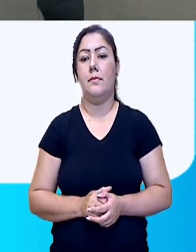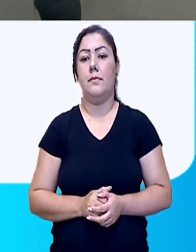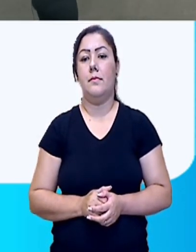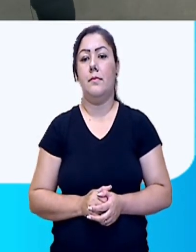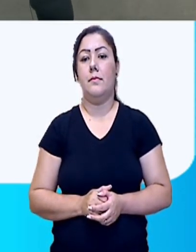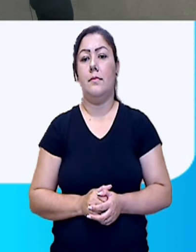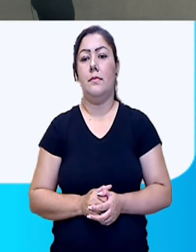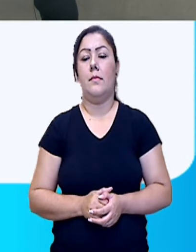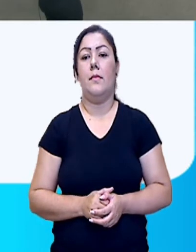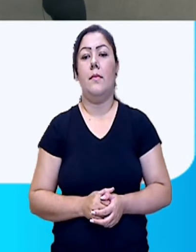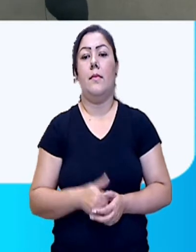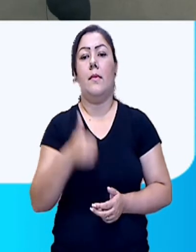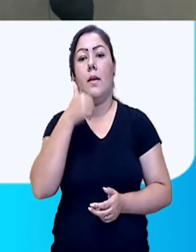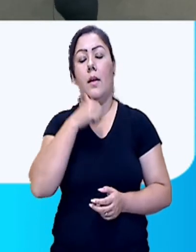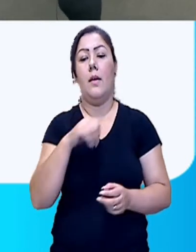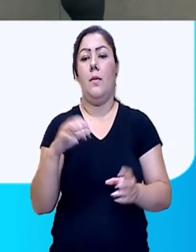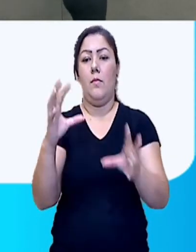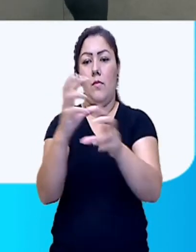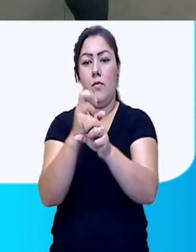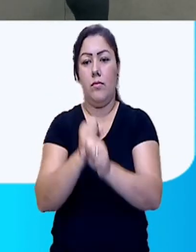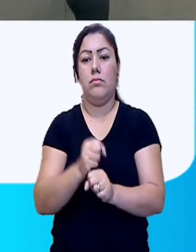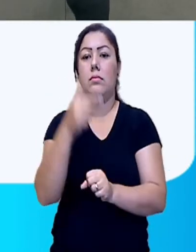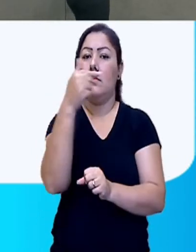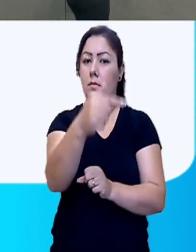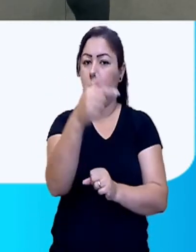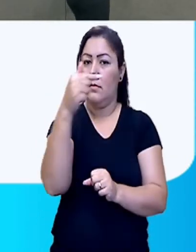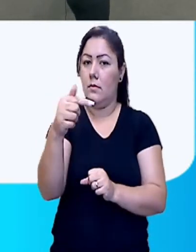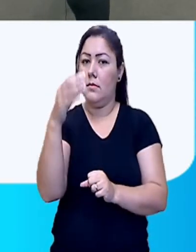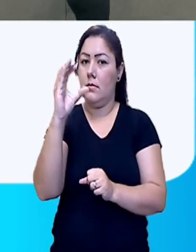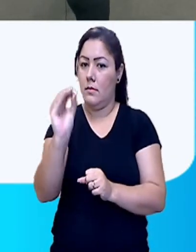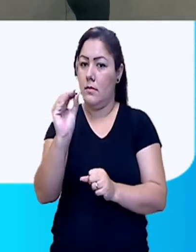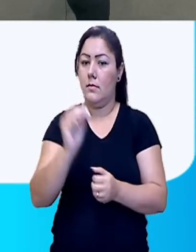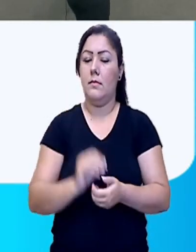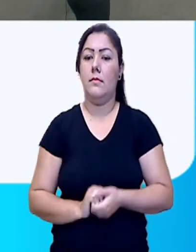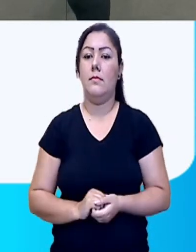E Carla juntou 770.